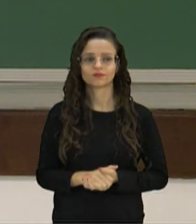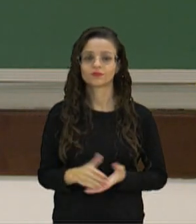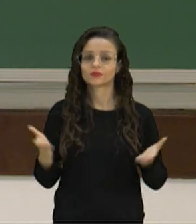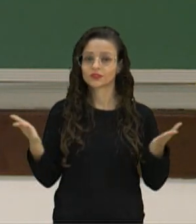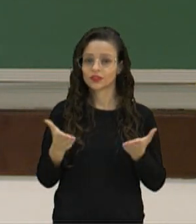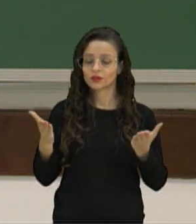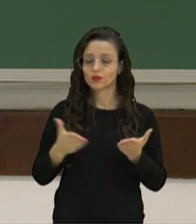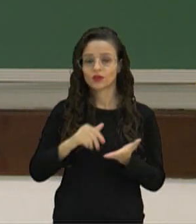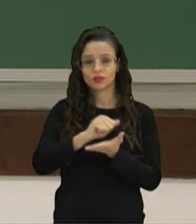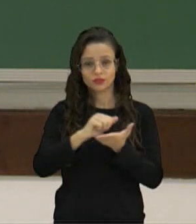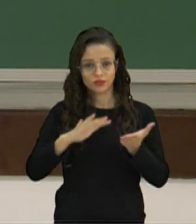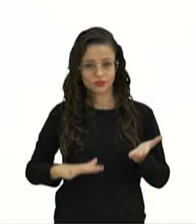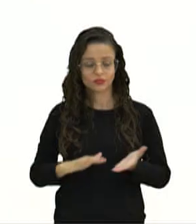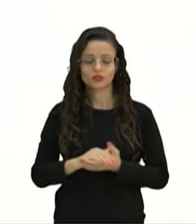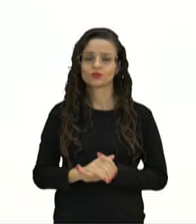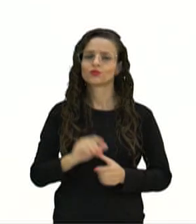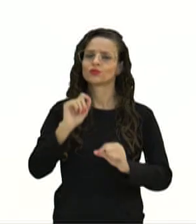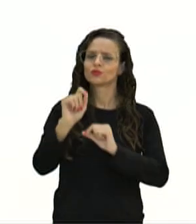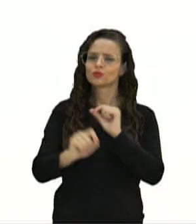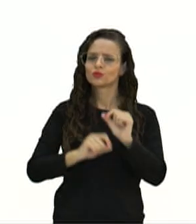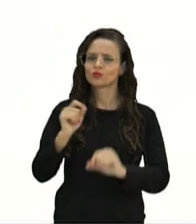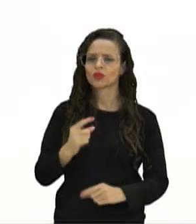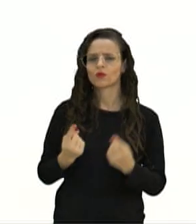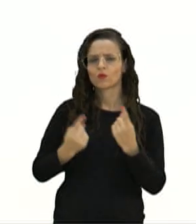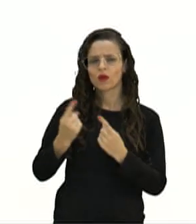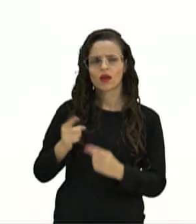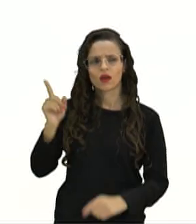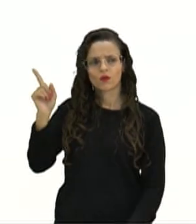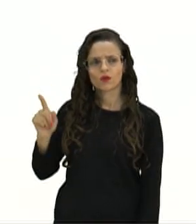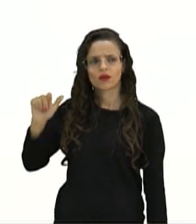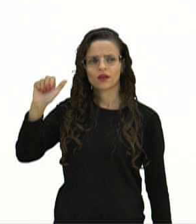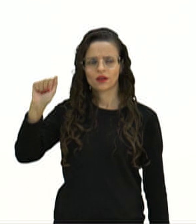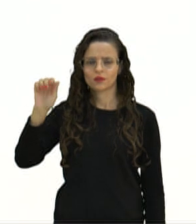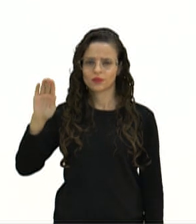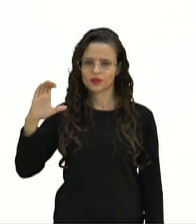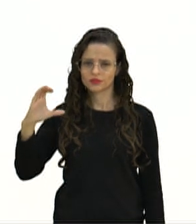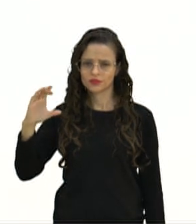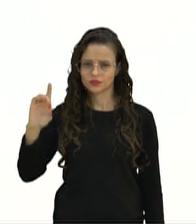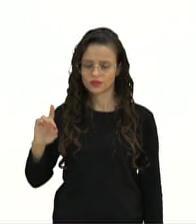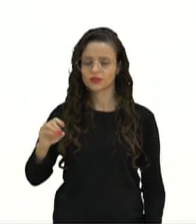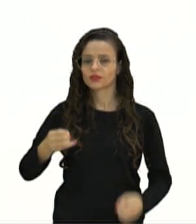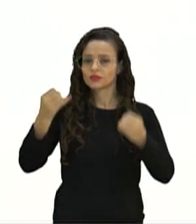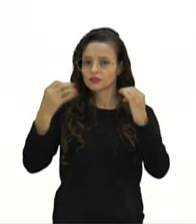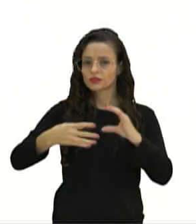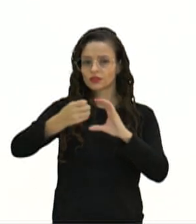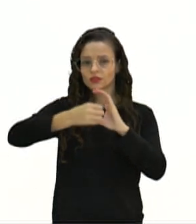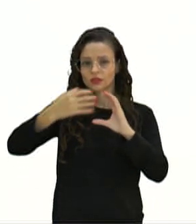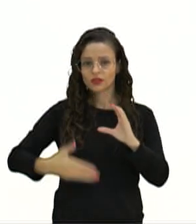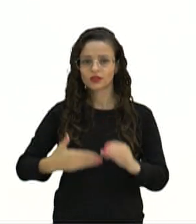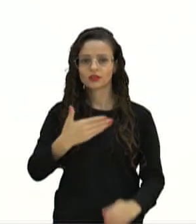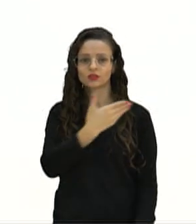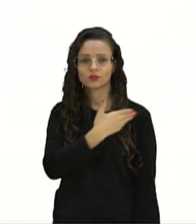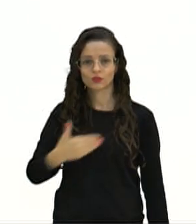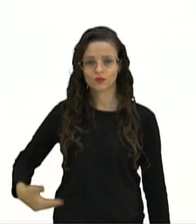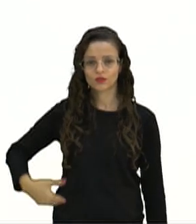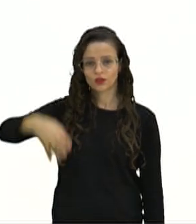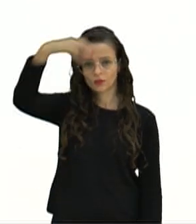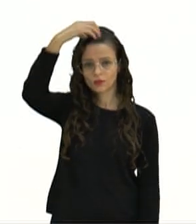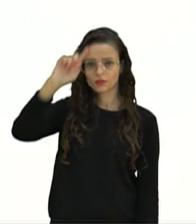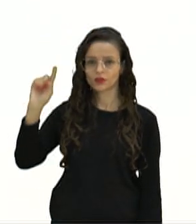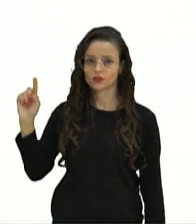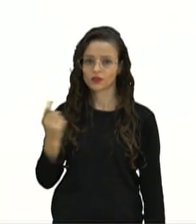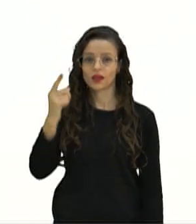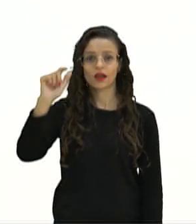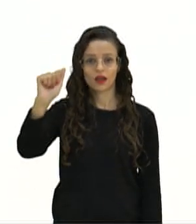Agora um pequeno exercício. Que alternativa diz respeito às características do Estado absolutista? Alternativa A.